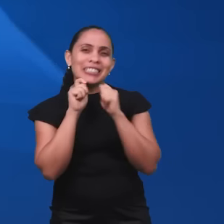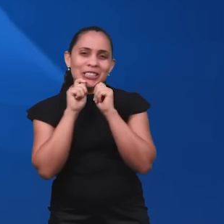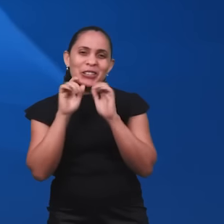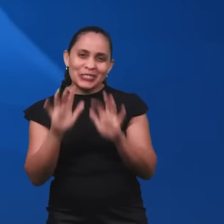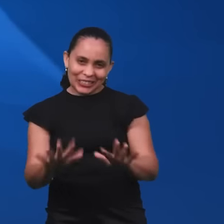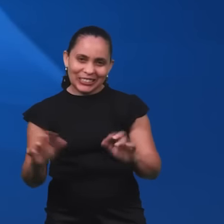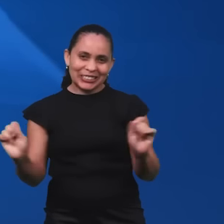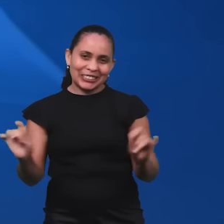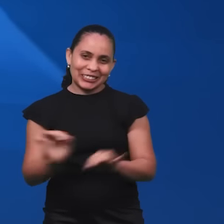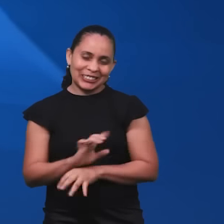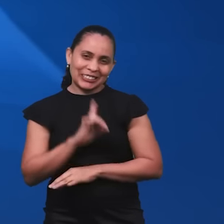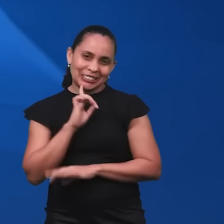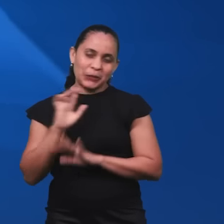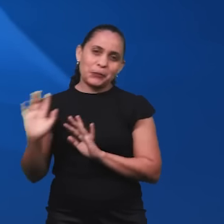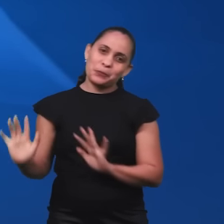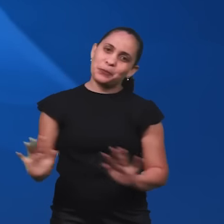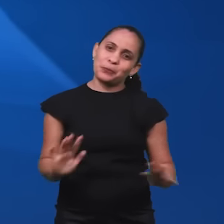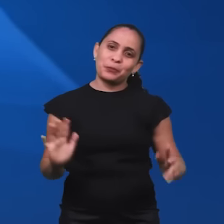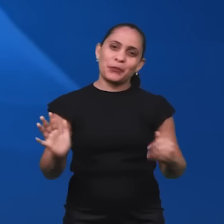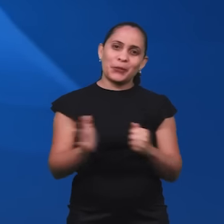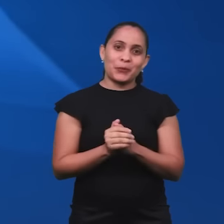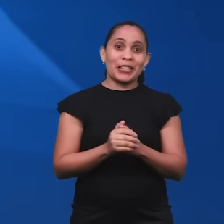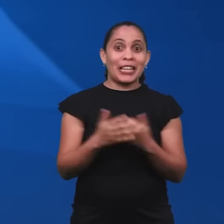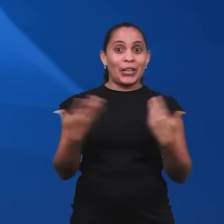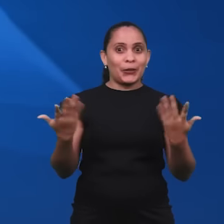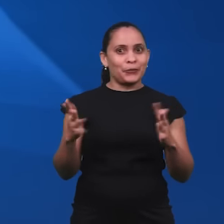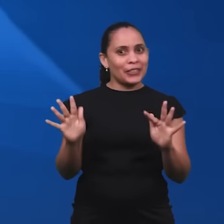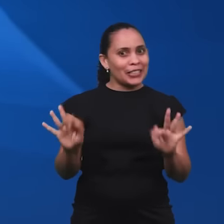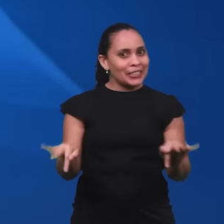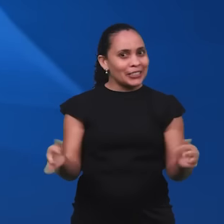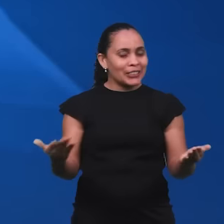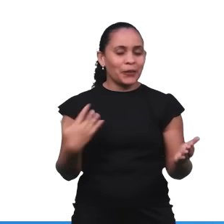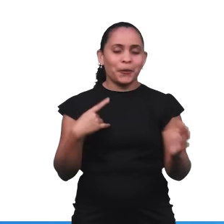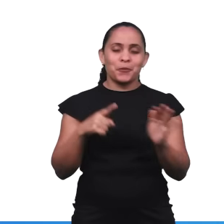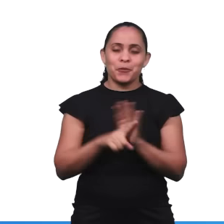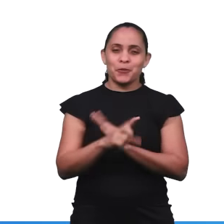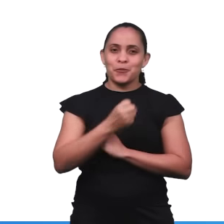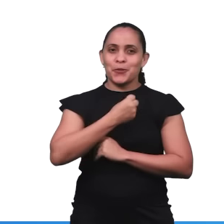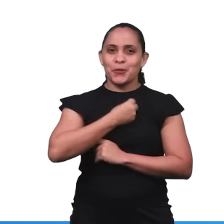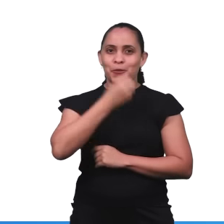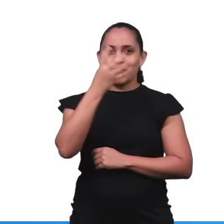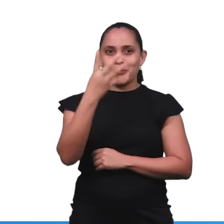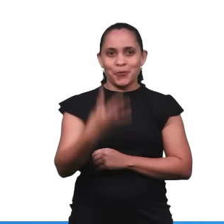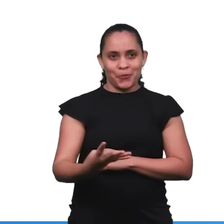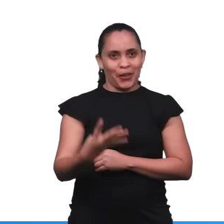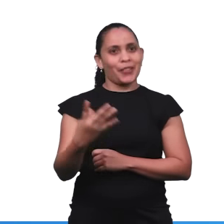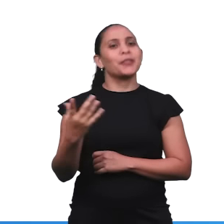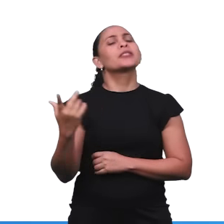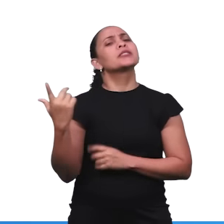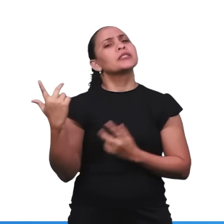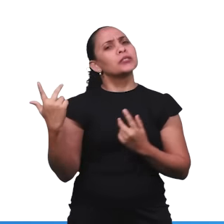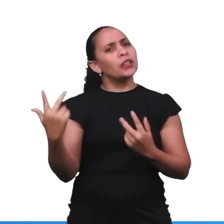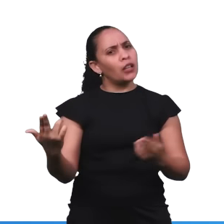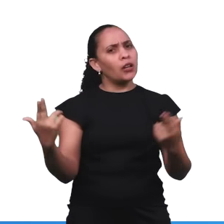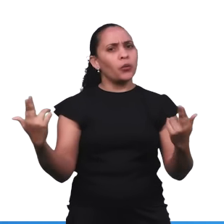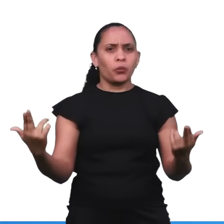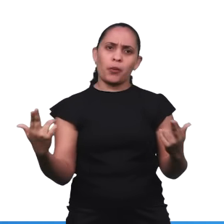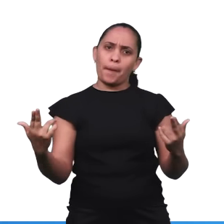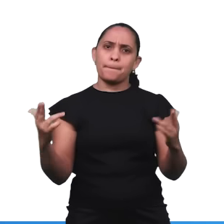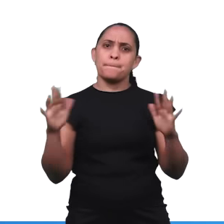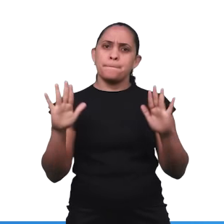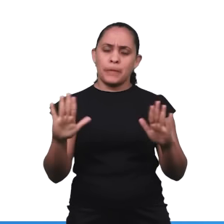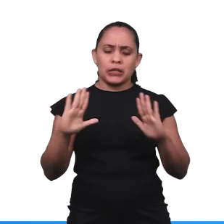Jesus. Amém, irmãos? A nossa última parte agora. Vamos à pergunta 4. E a pergunta 4 tem a mesma colocação, mas ela é